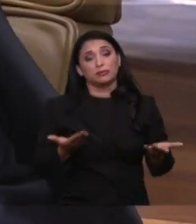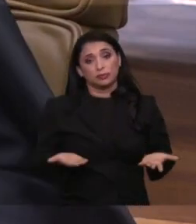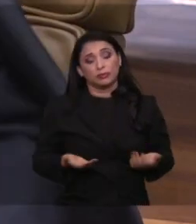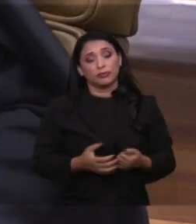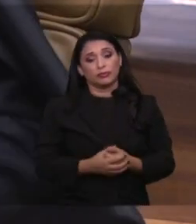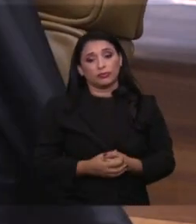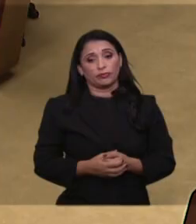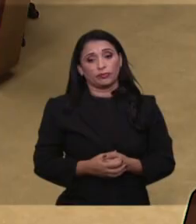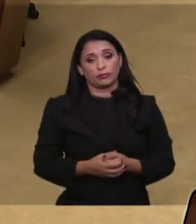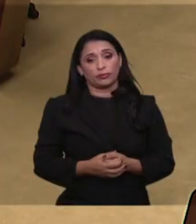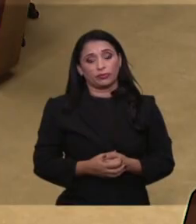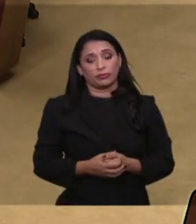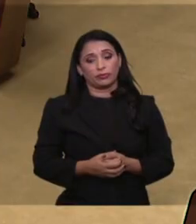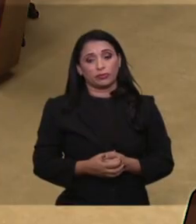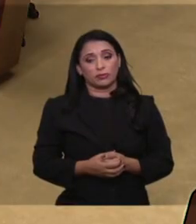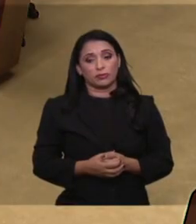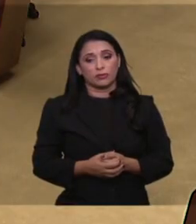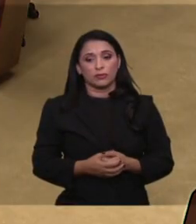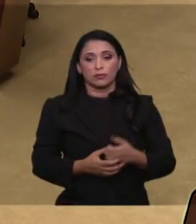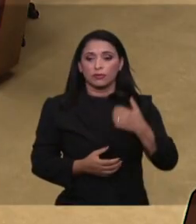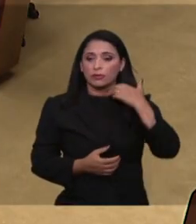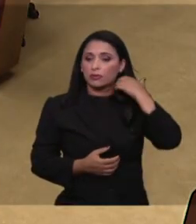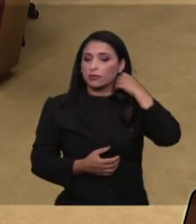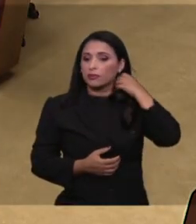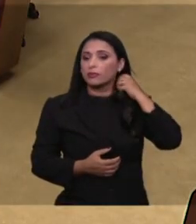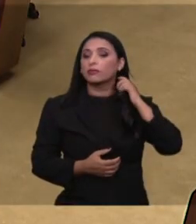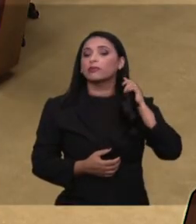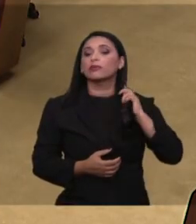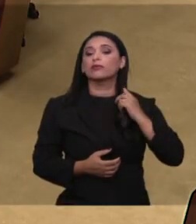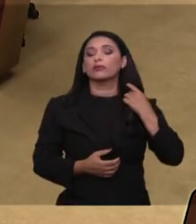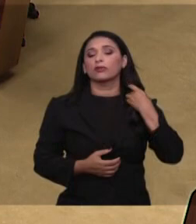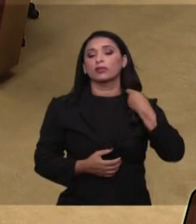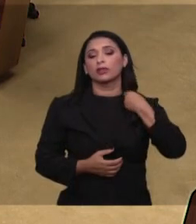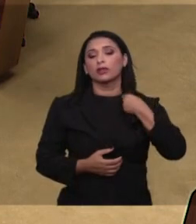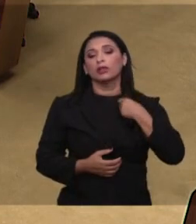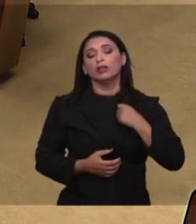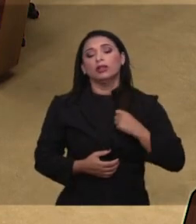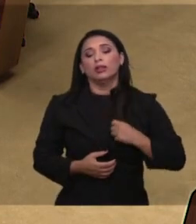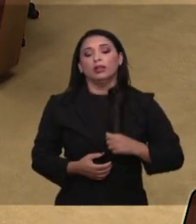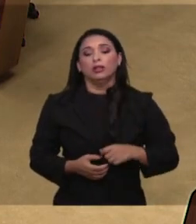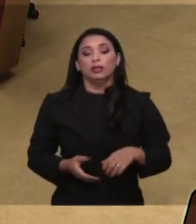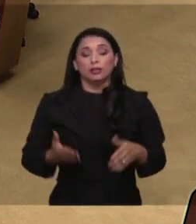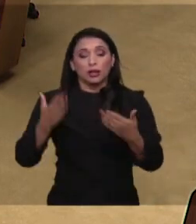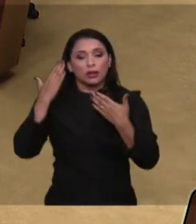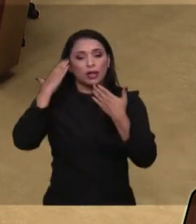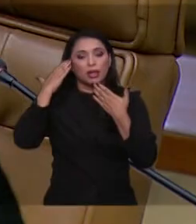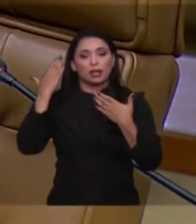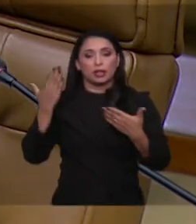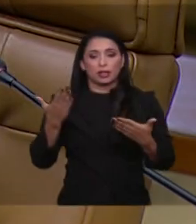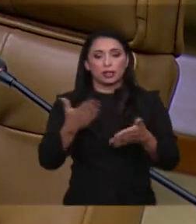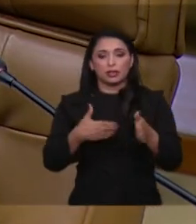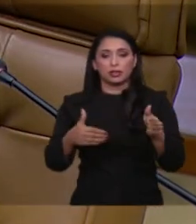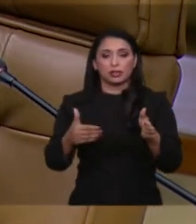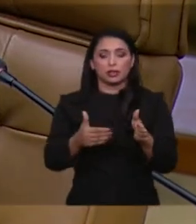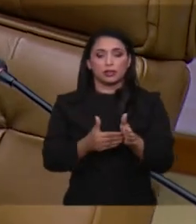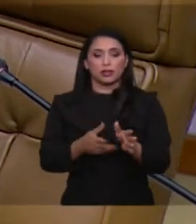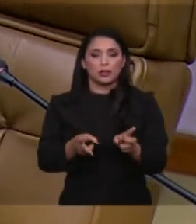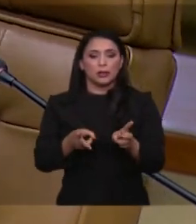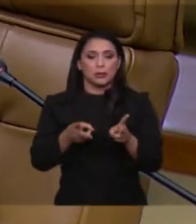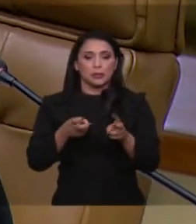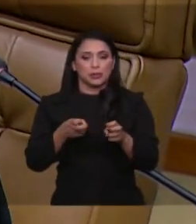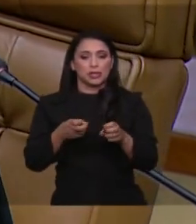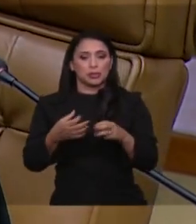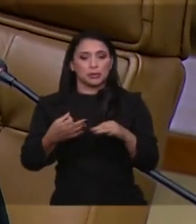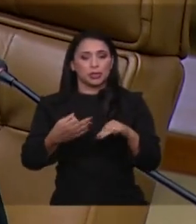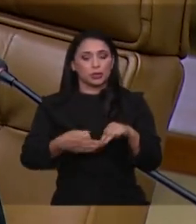mulheres. Ministro Alexandre, para a conclusão do voto. Agradeço aos apartes. E eu percebi que o ministro Luiz